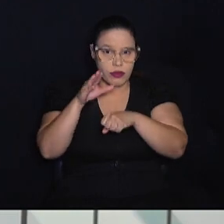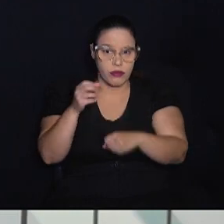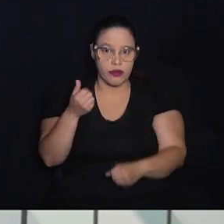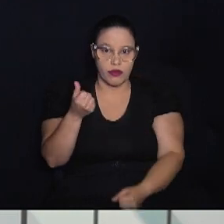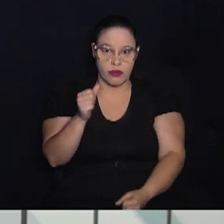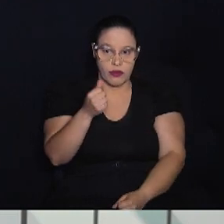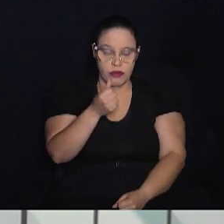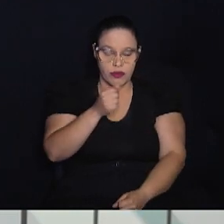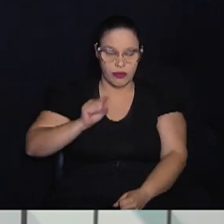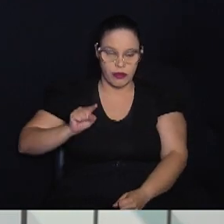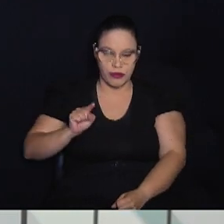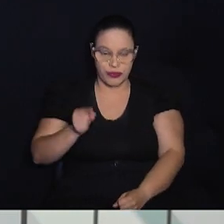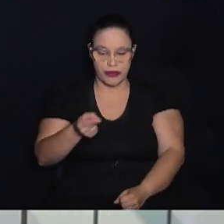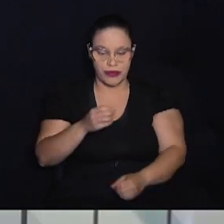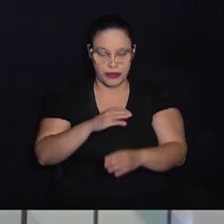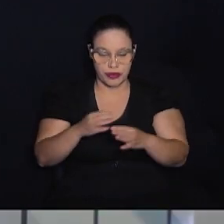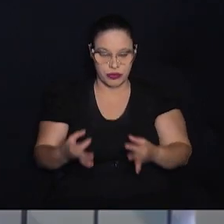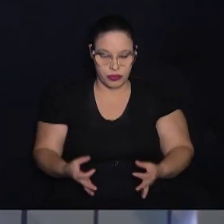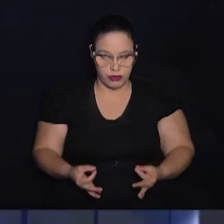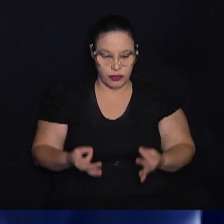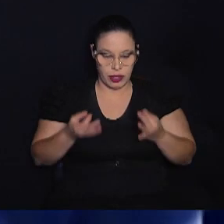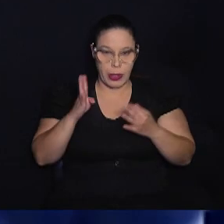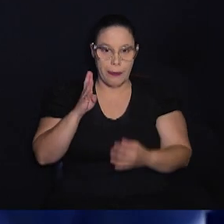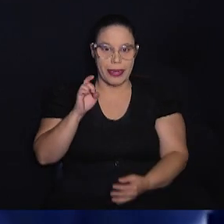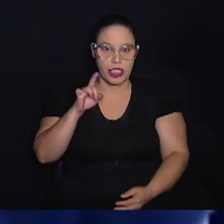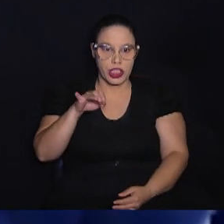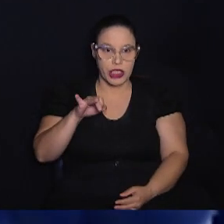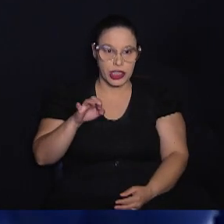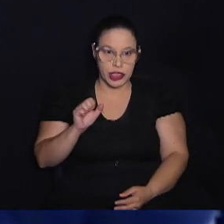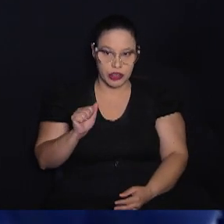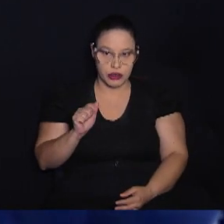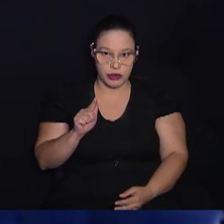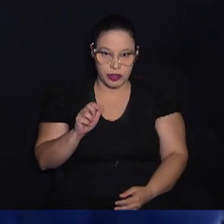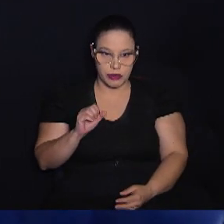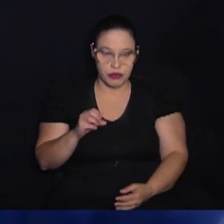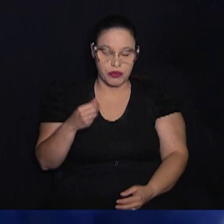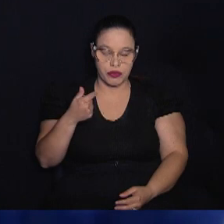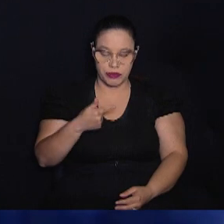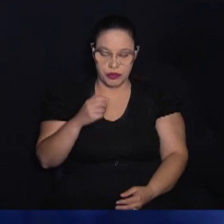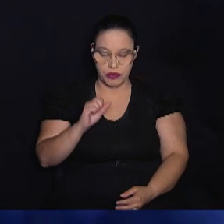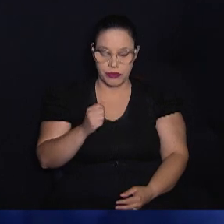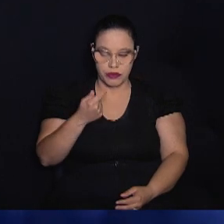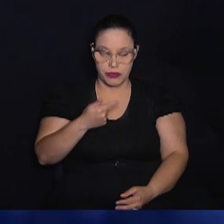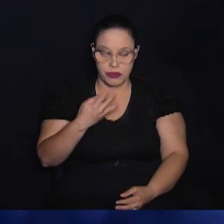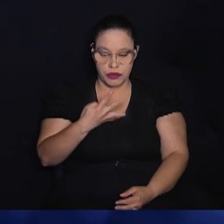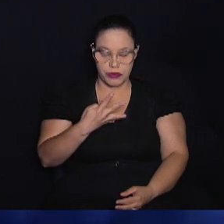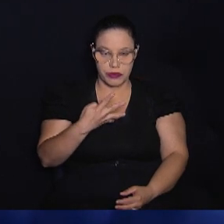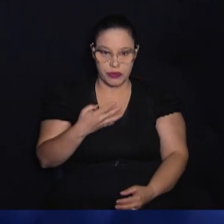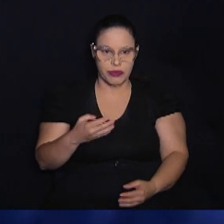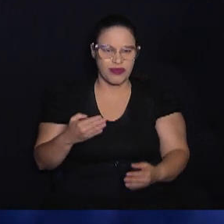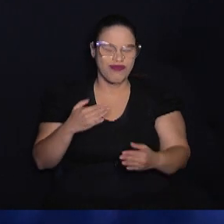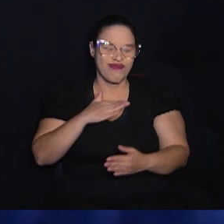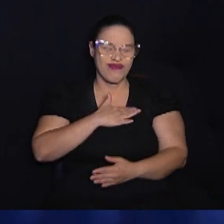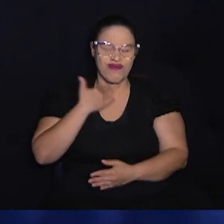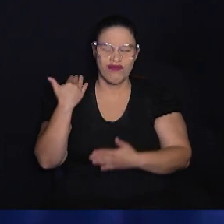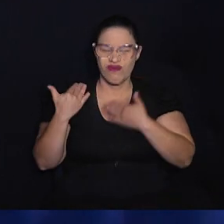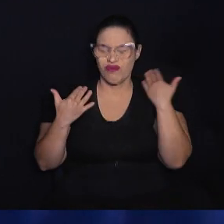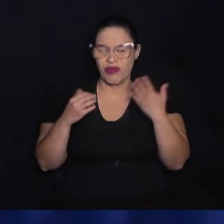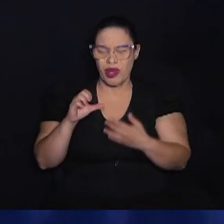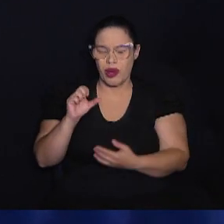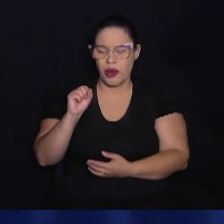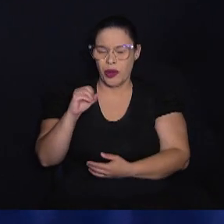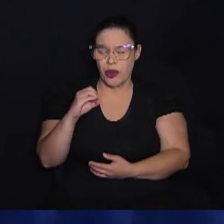11 mil novos casos de câncer de bexiga em 2024. O tumor já matou 800